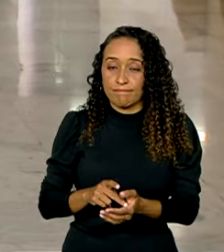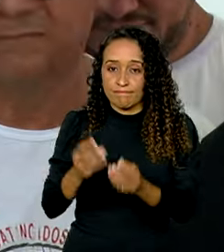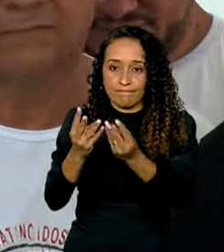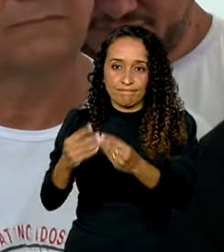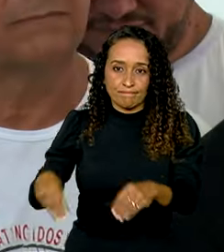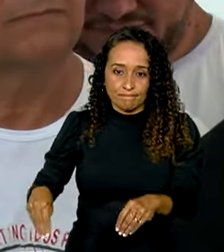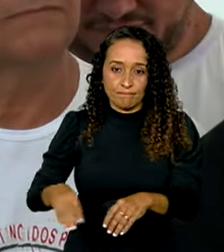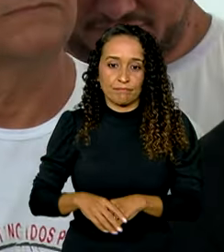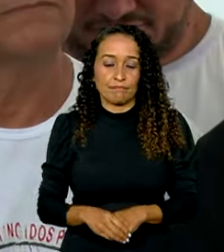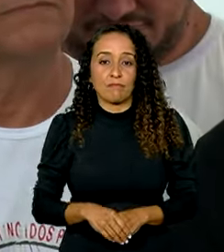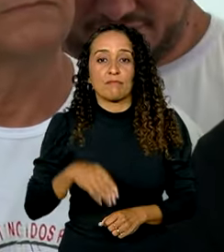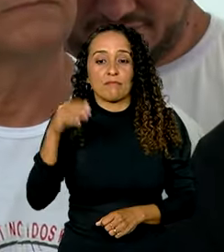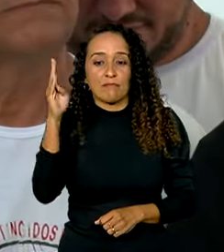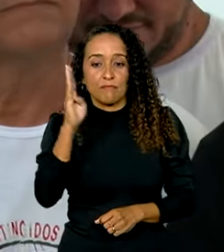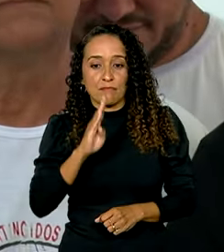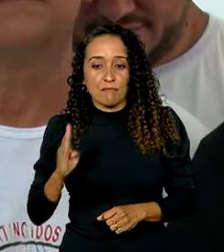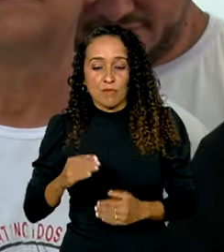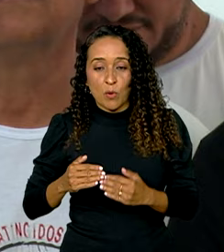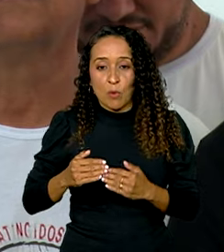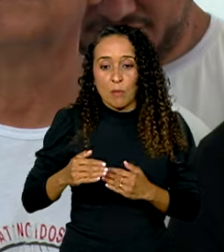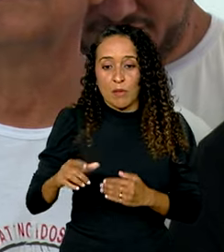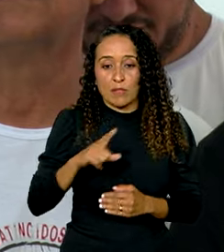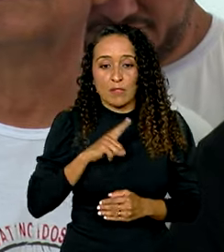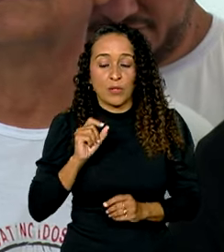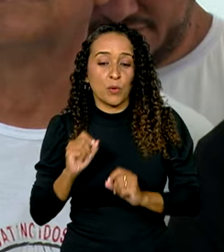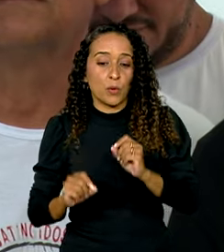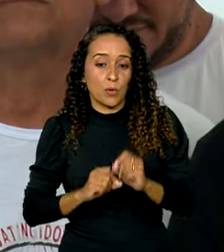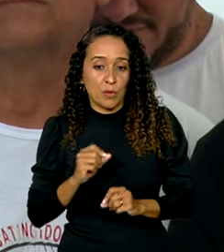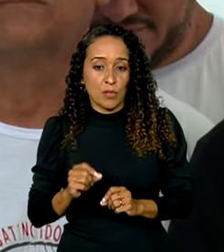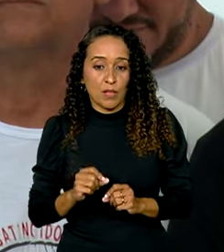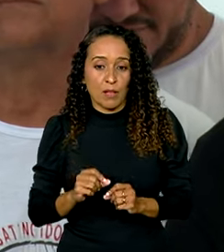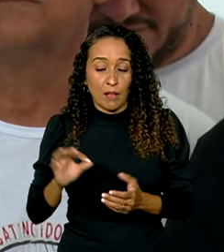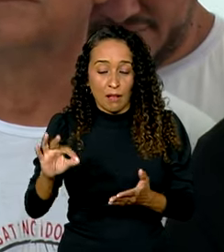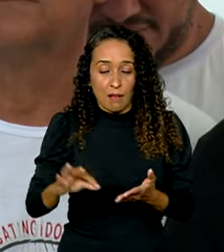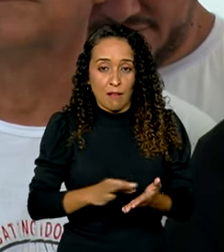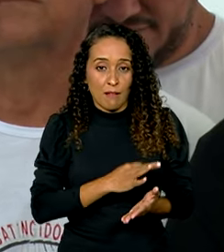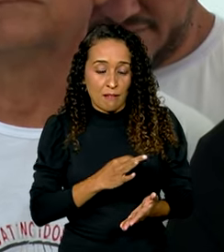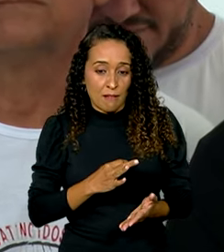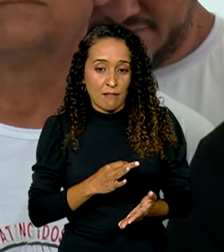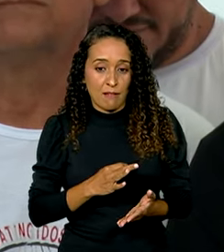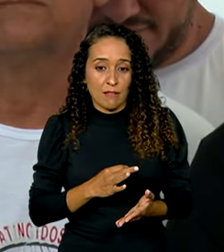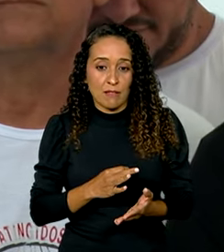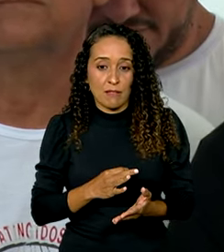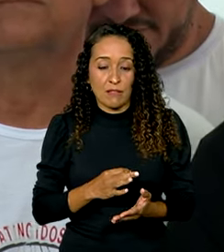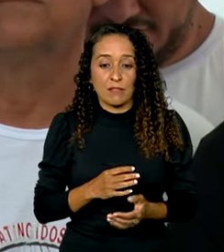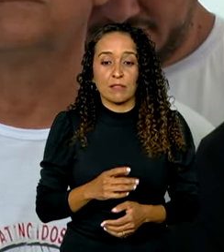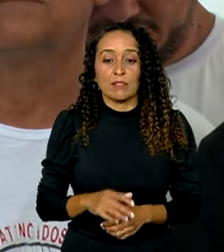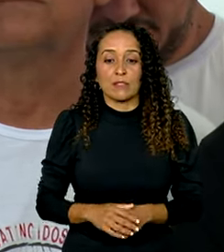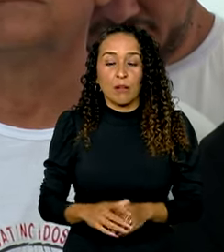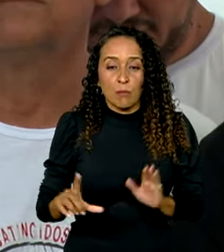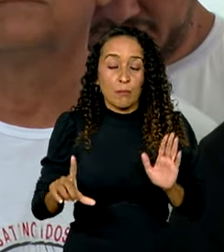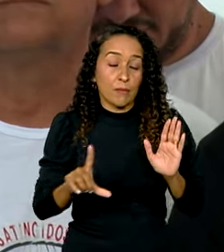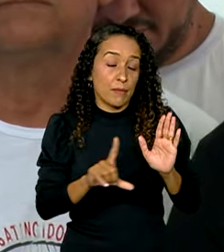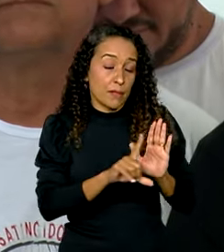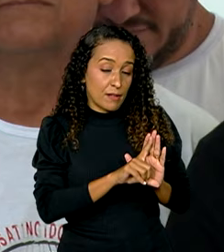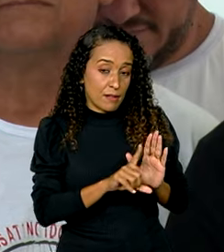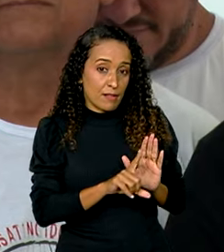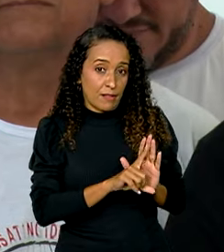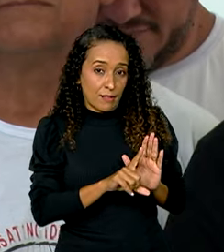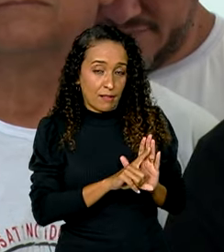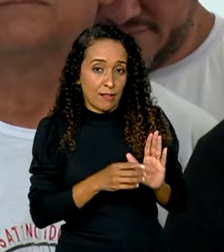prejudicados. O Brasil passa a ter, a partir da sanção do senhor, uma lei